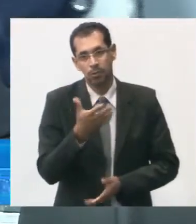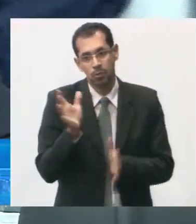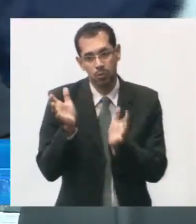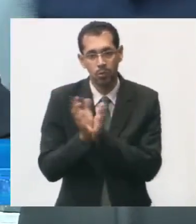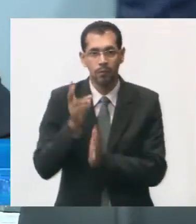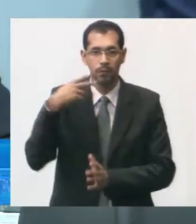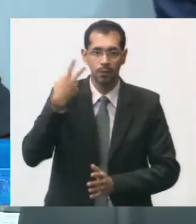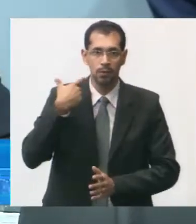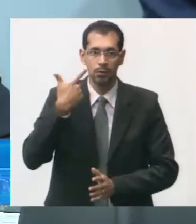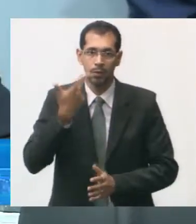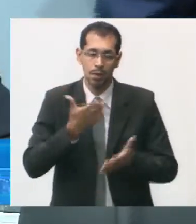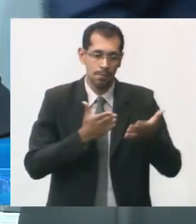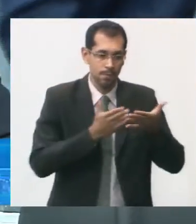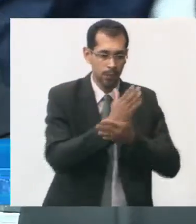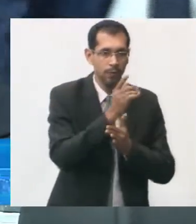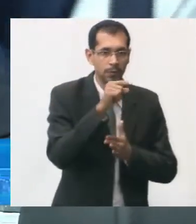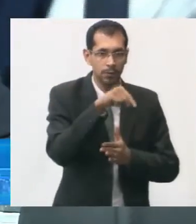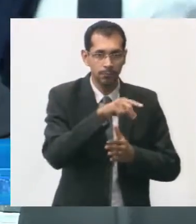aprovação da matéria.